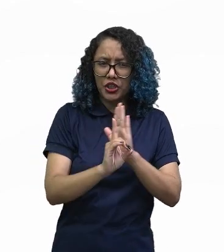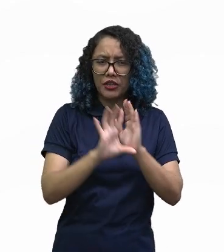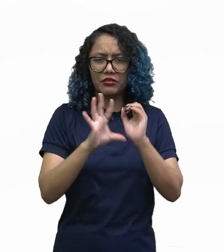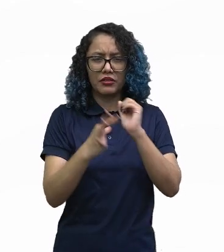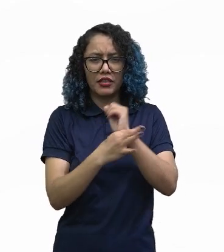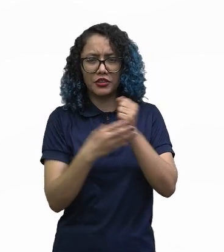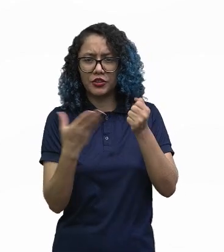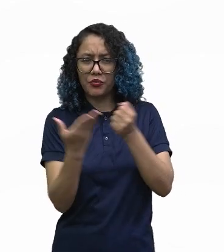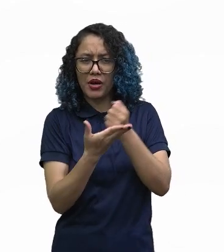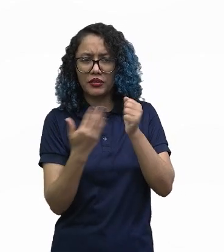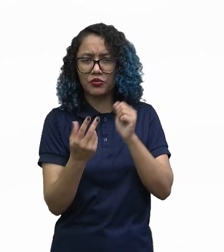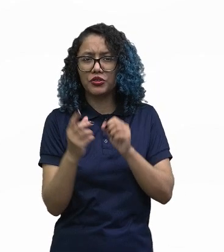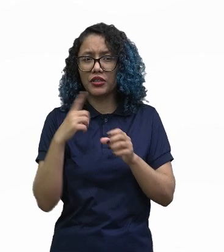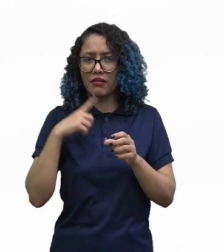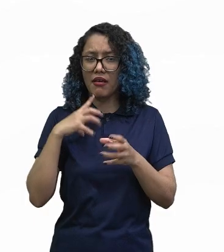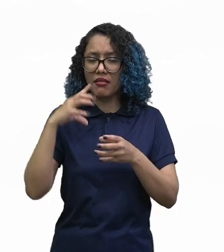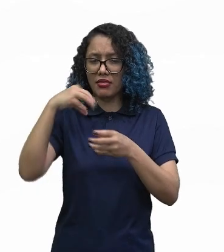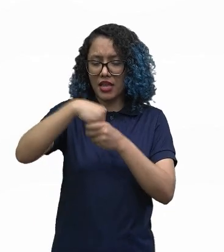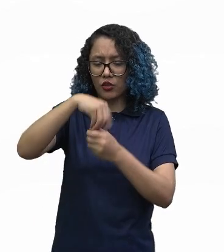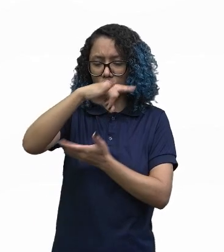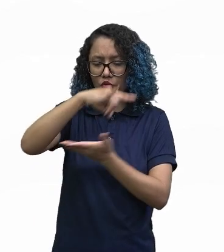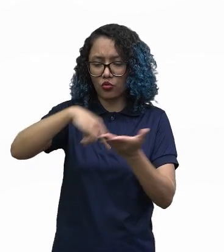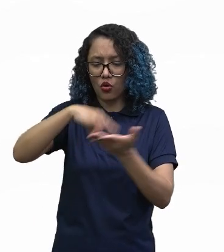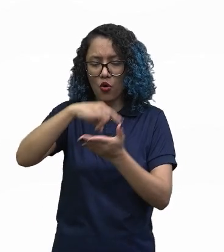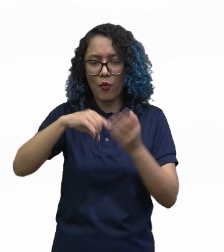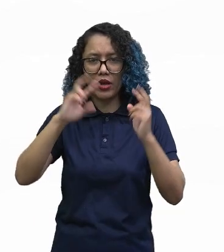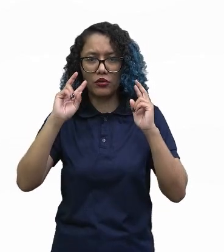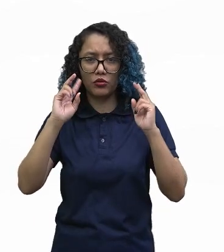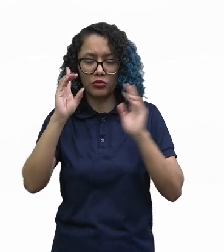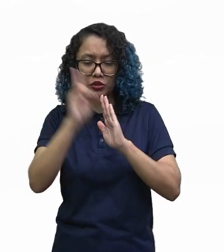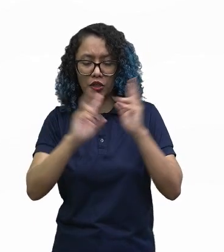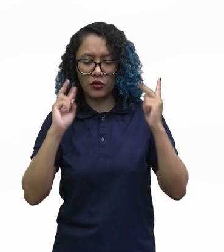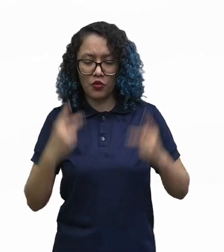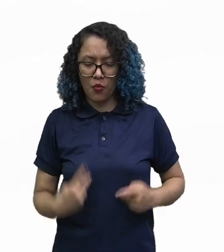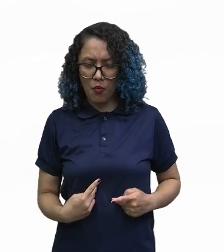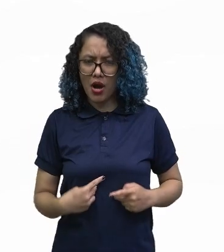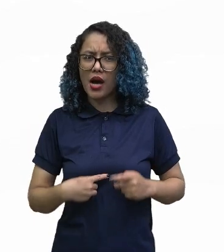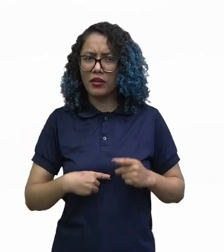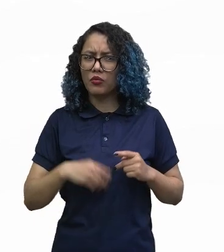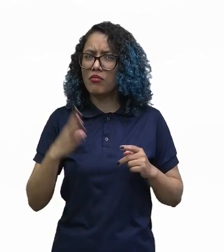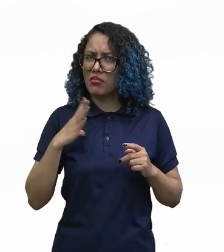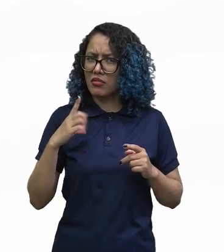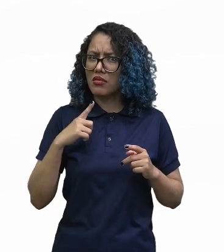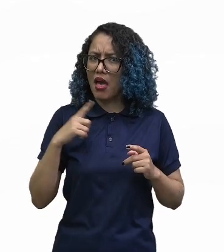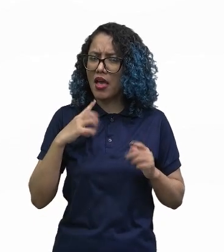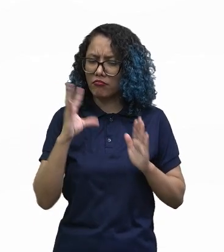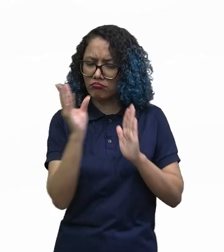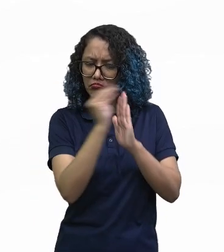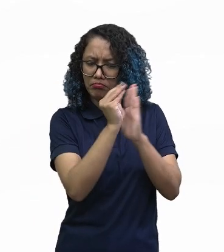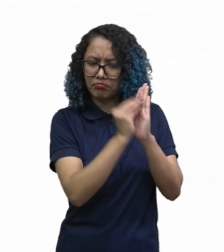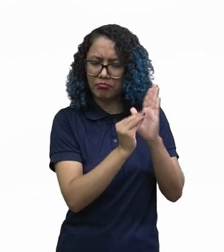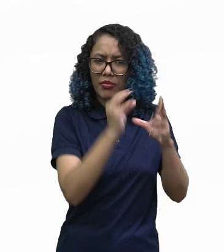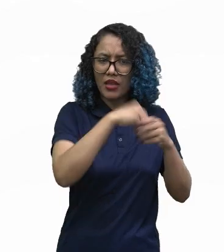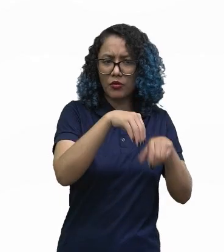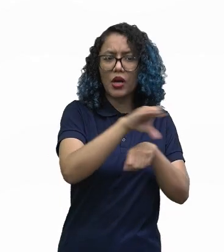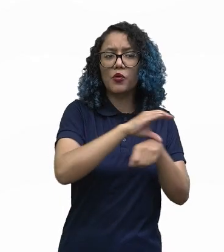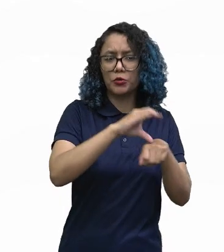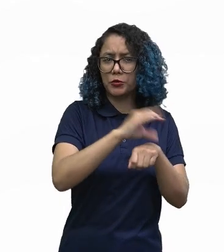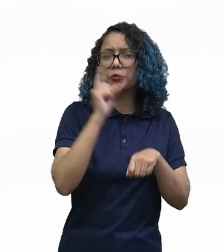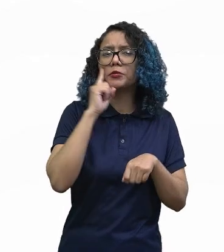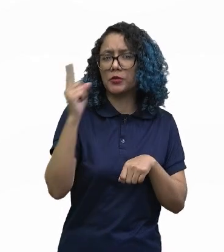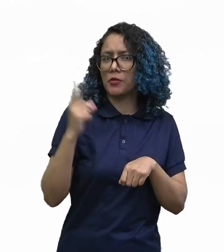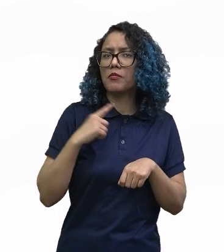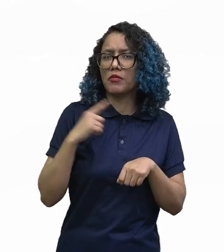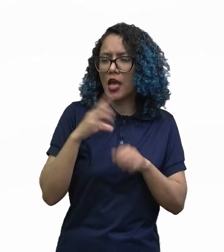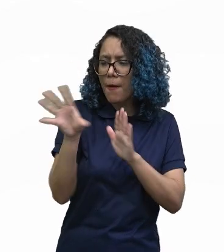direitos e garantias fundamentais que foram previstos lá na Declaração Universal dos Direitos Humanos,